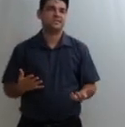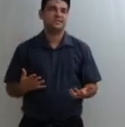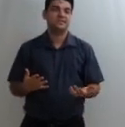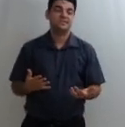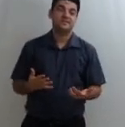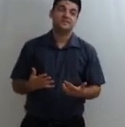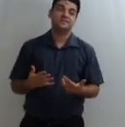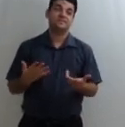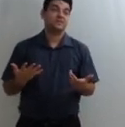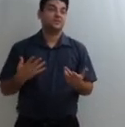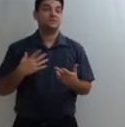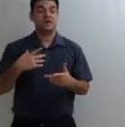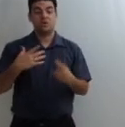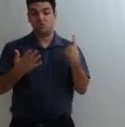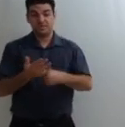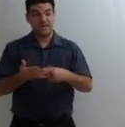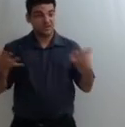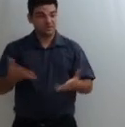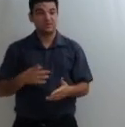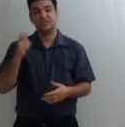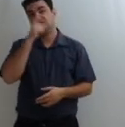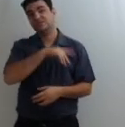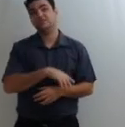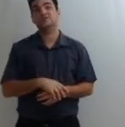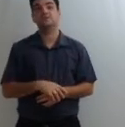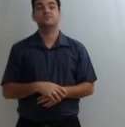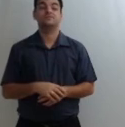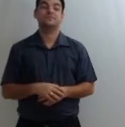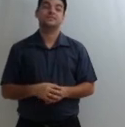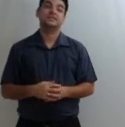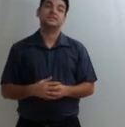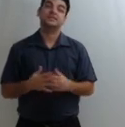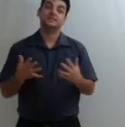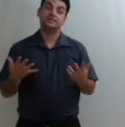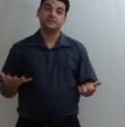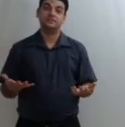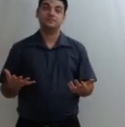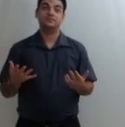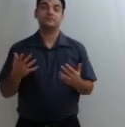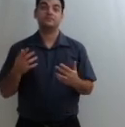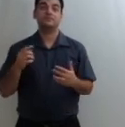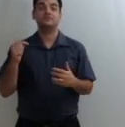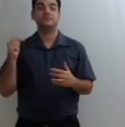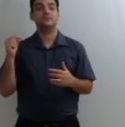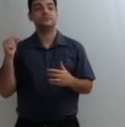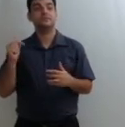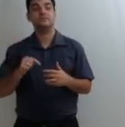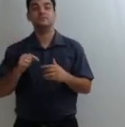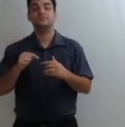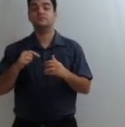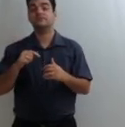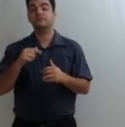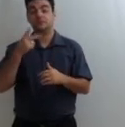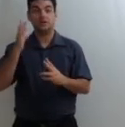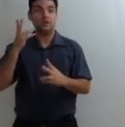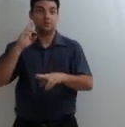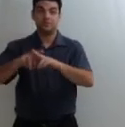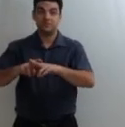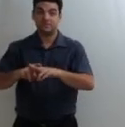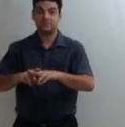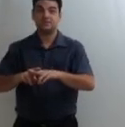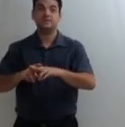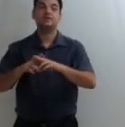preventiva ela foi decretada e foi renovada de acordo com o 306, parágrafo 2º. Então, essa questão da